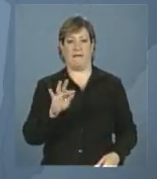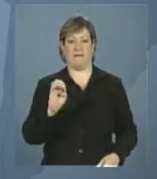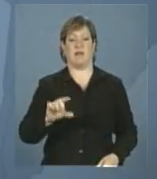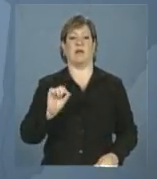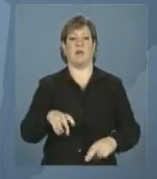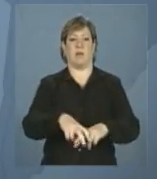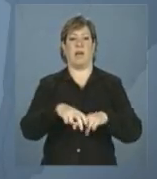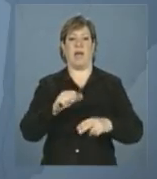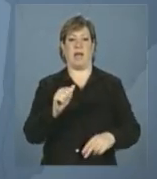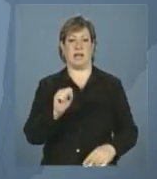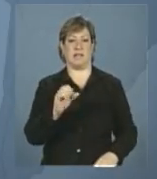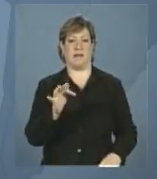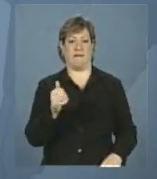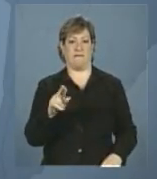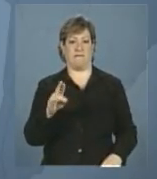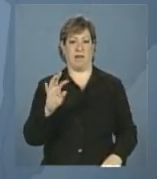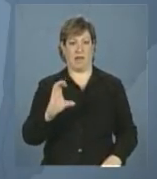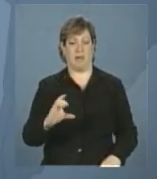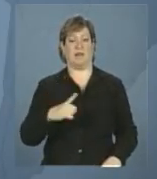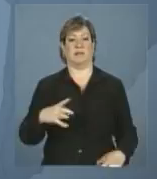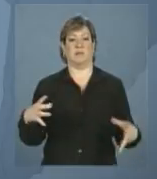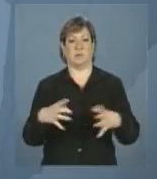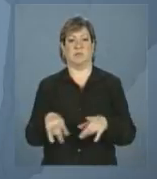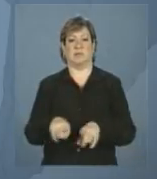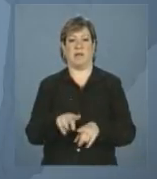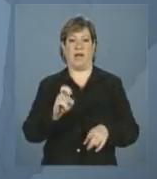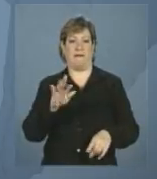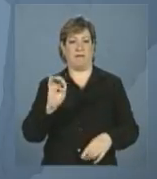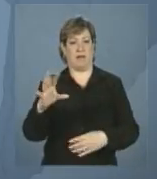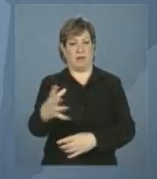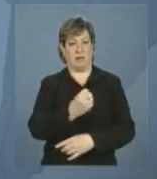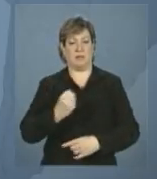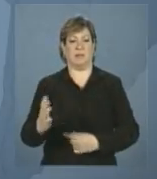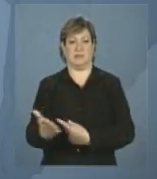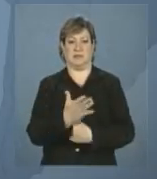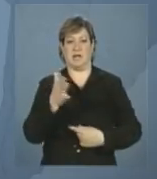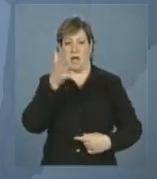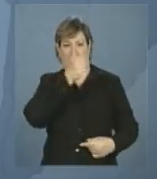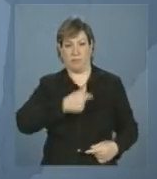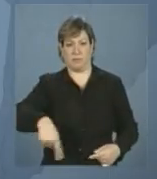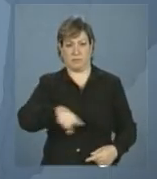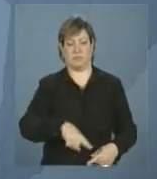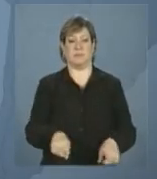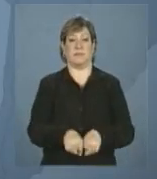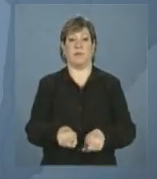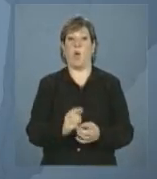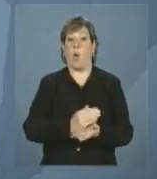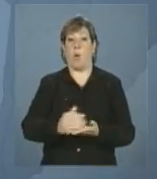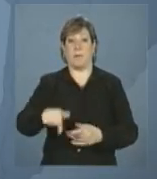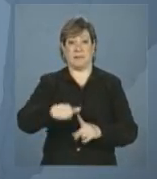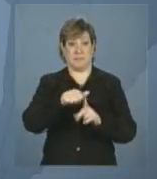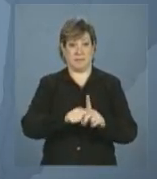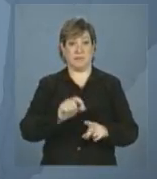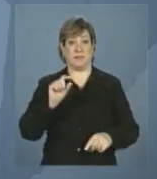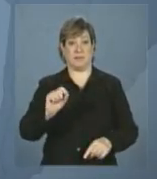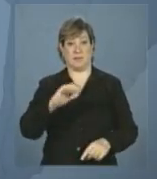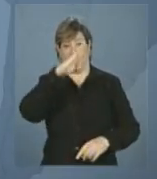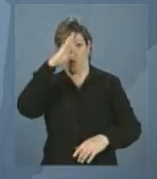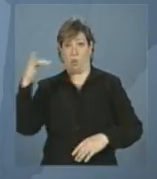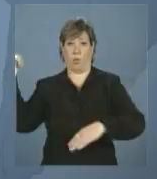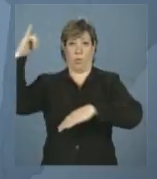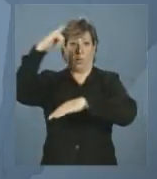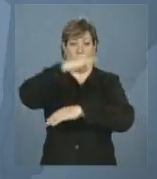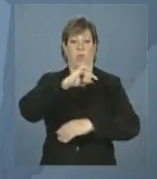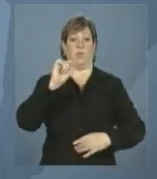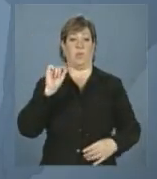poder das FARC, Forças Armadas Revolucionárias da Colômbia. No começo deste mês, por exemplo, aeronaves brasileiras